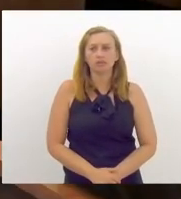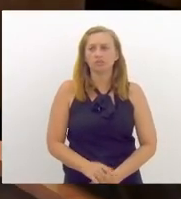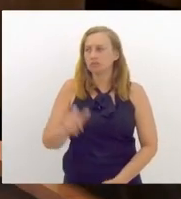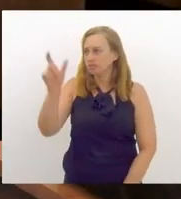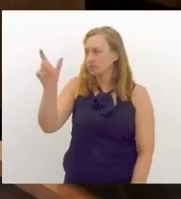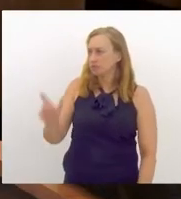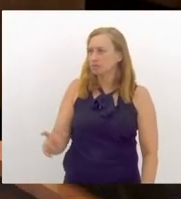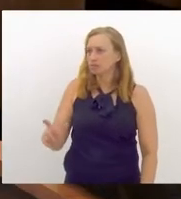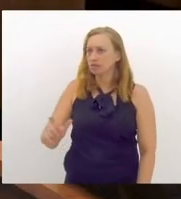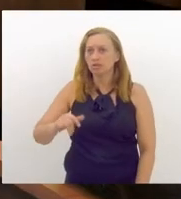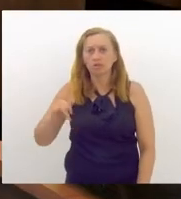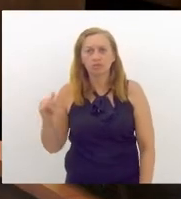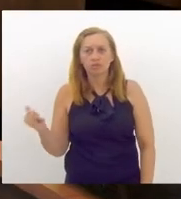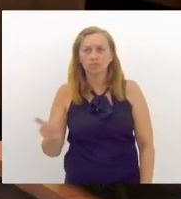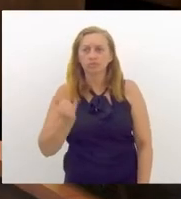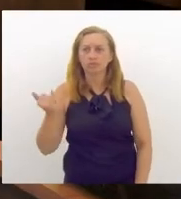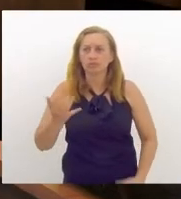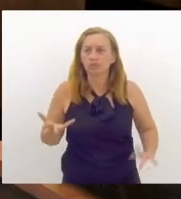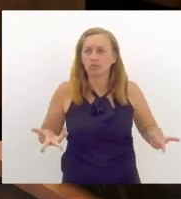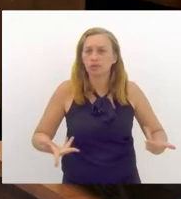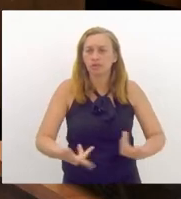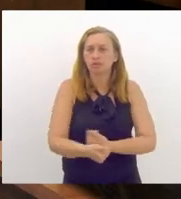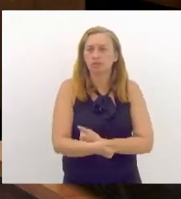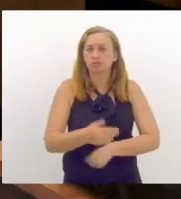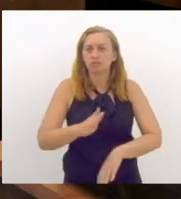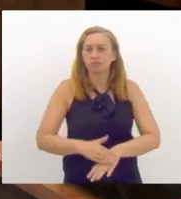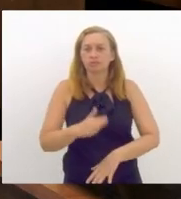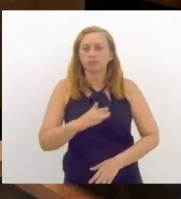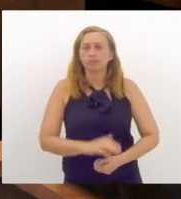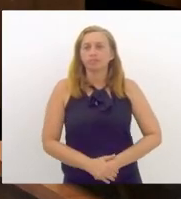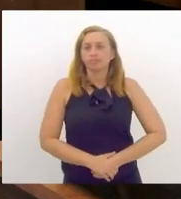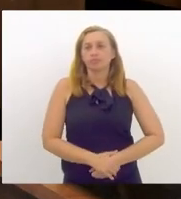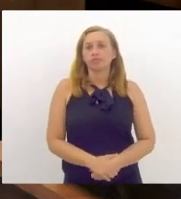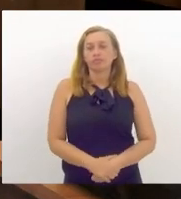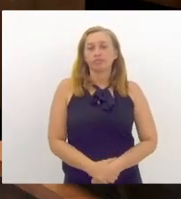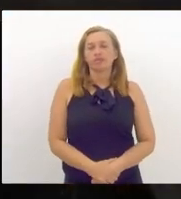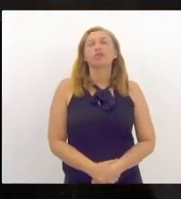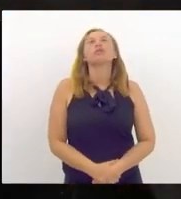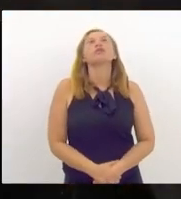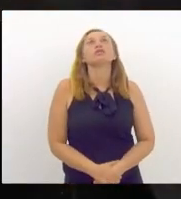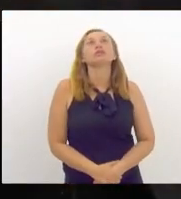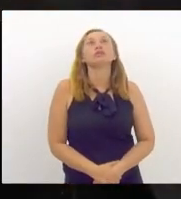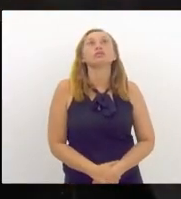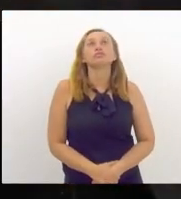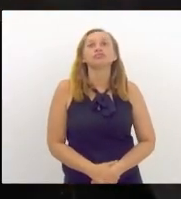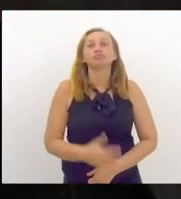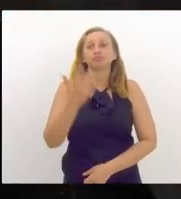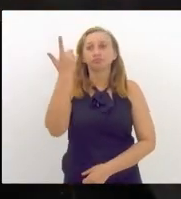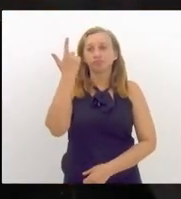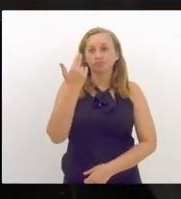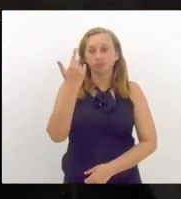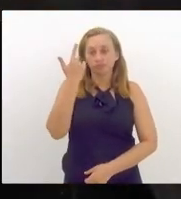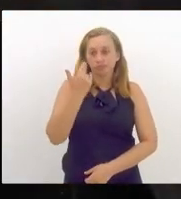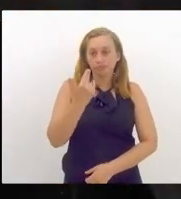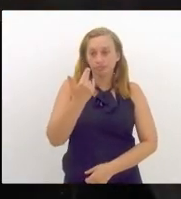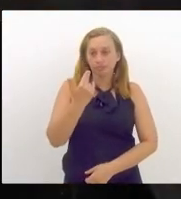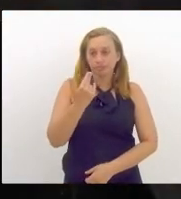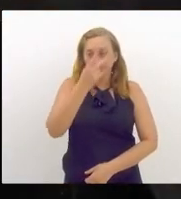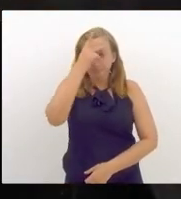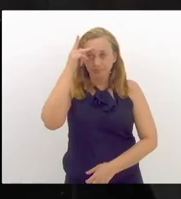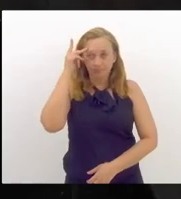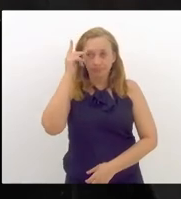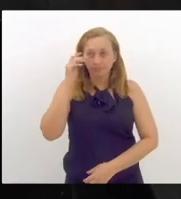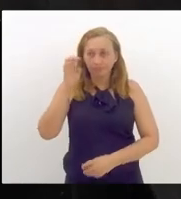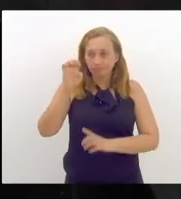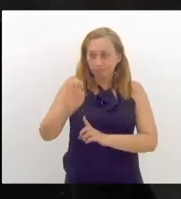ímpar né maravilhoso demais carrapa por favor bom Normalmente quando alguém de esquerda fala assim eu vou